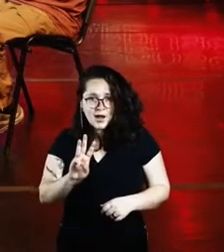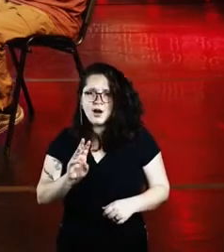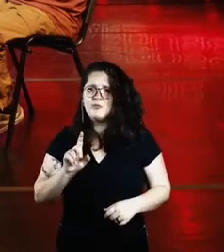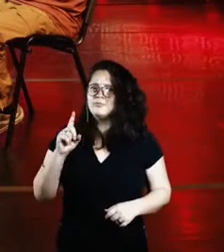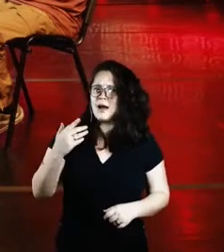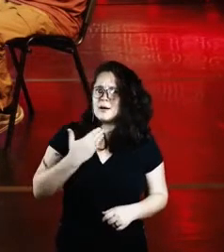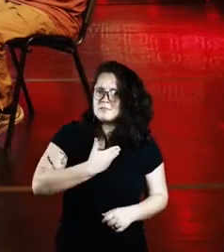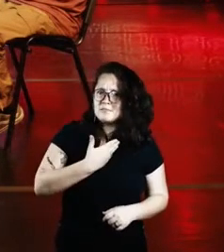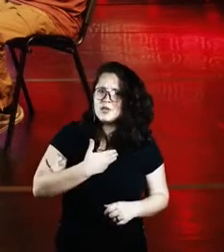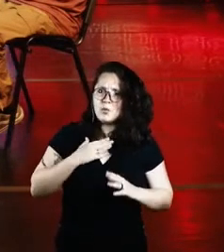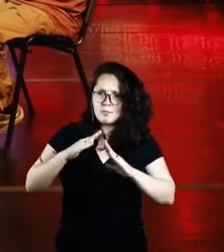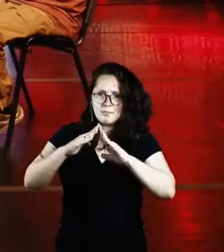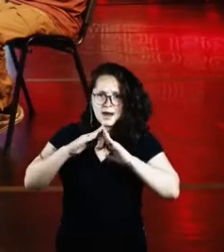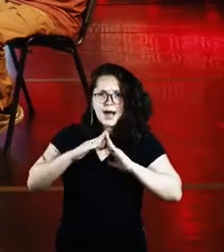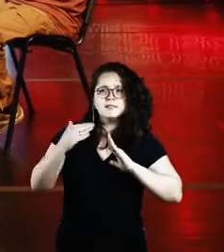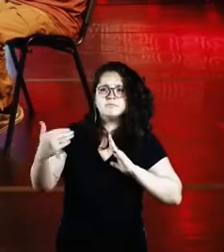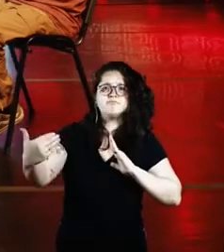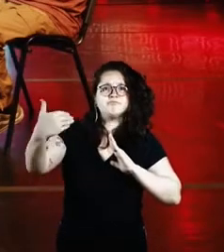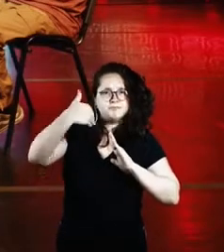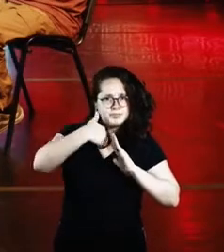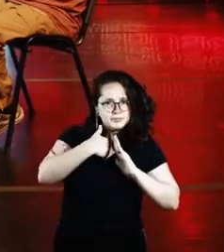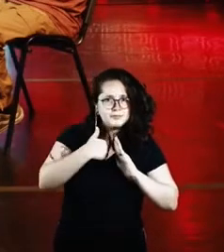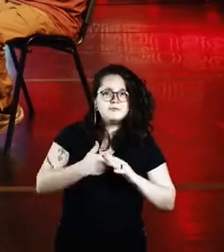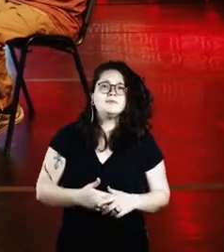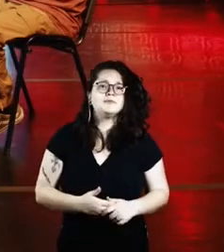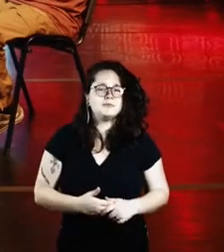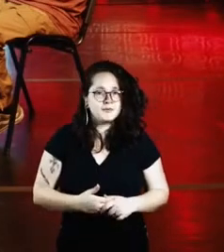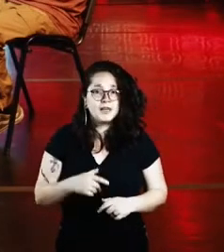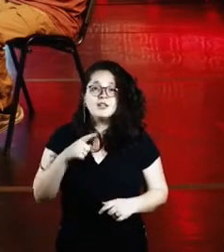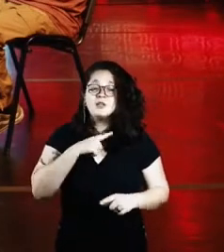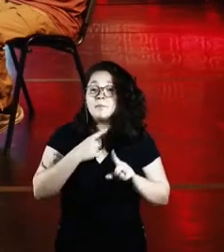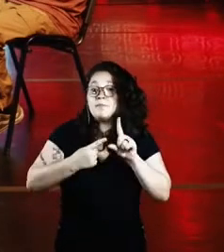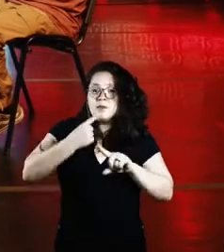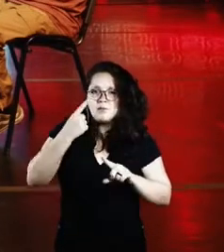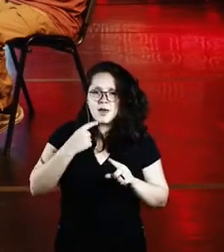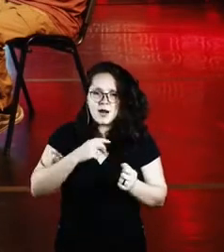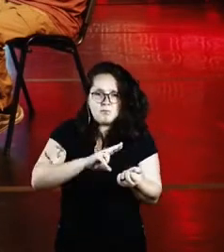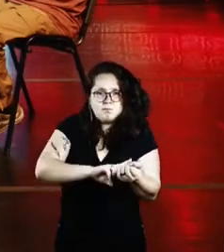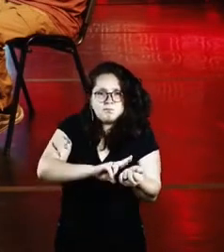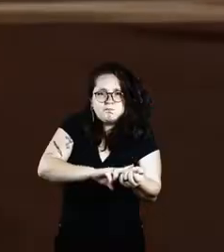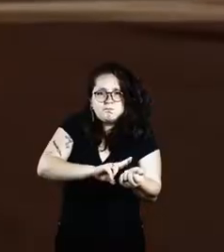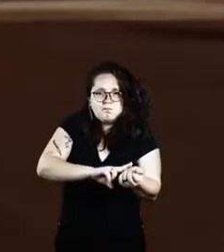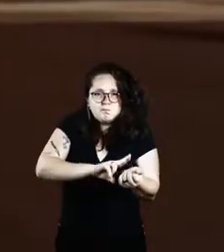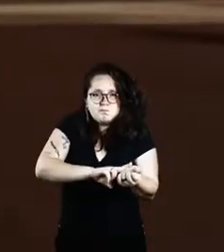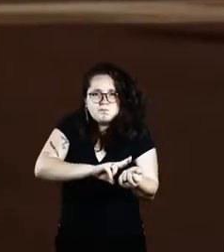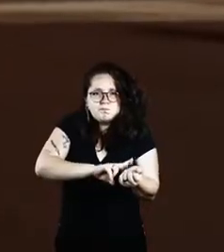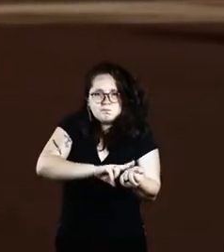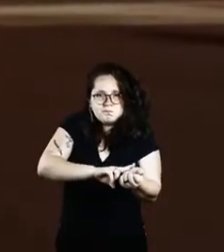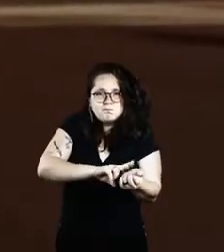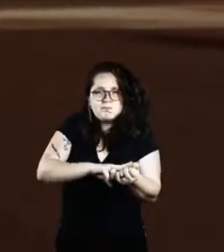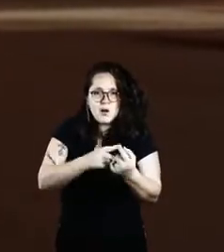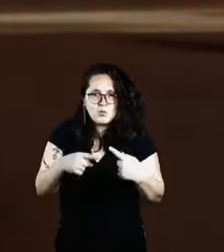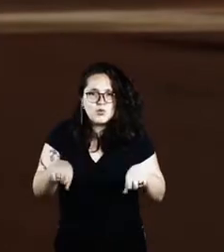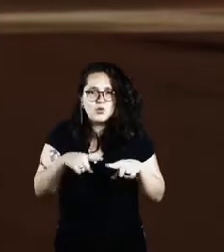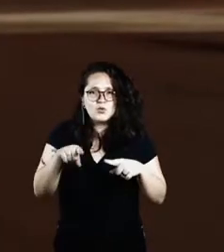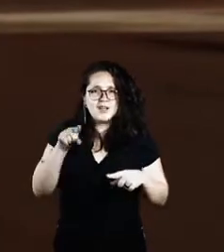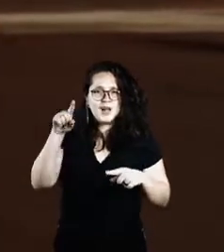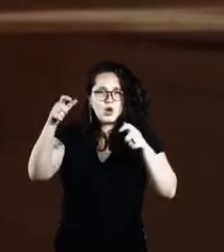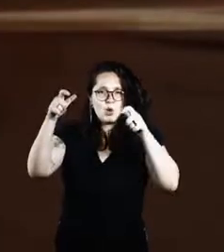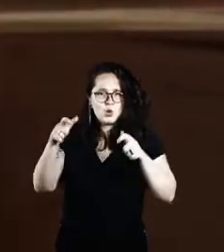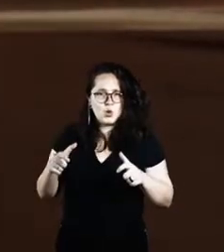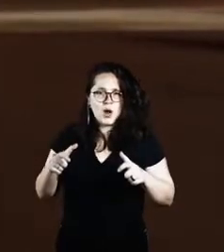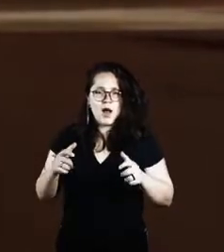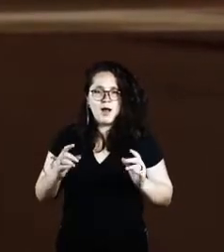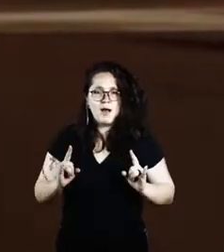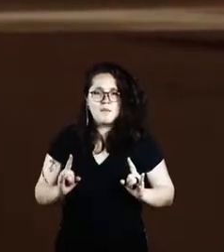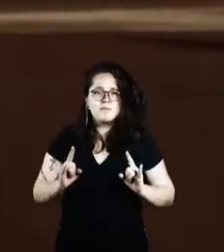casa. A primeira base, rola uma história na internet aí daquela base lá dele que tem lá, que foi gravada no Copan lá, que foi um